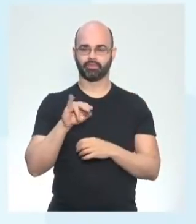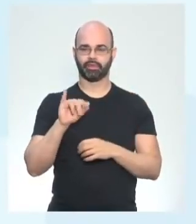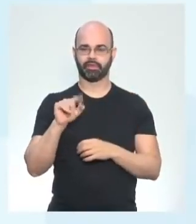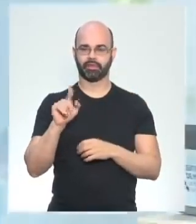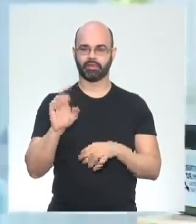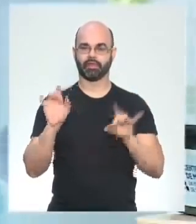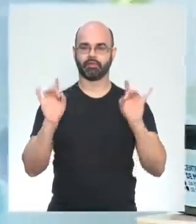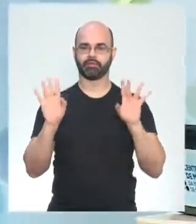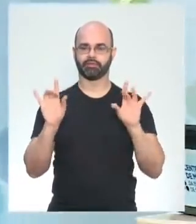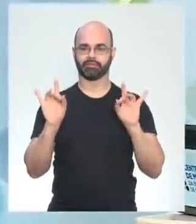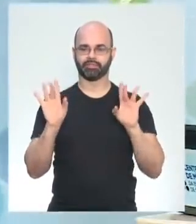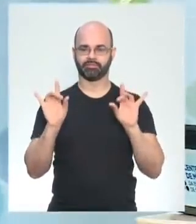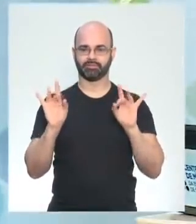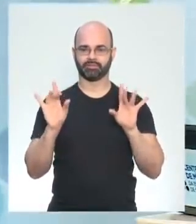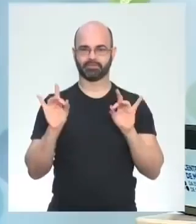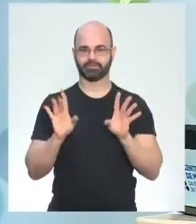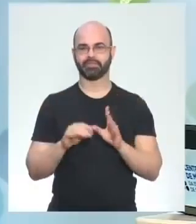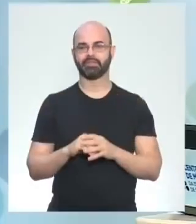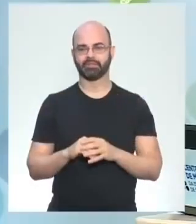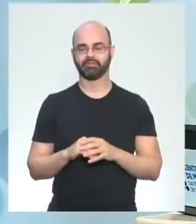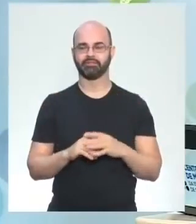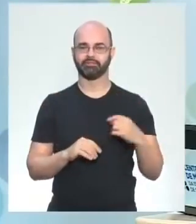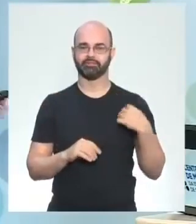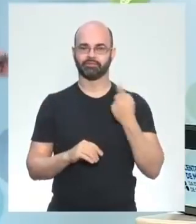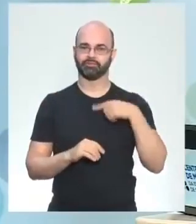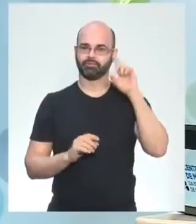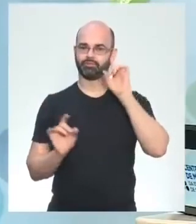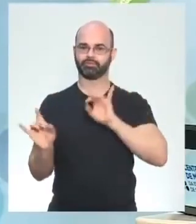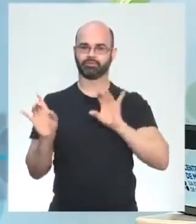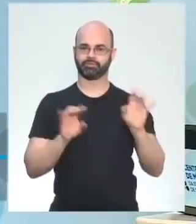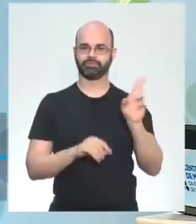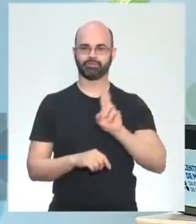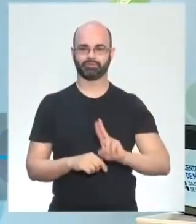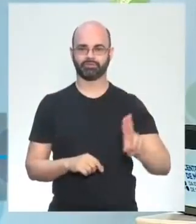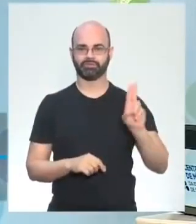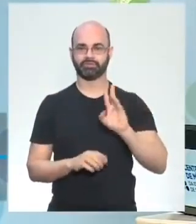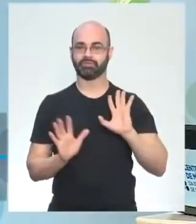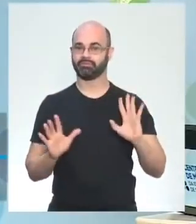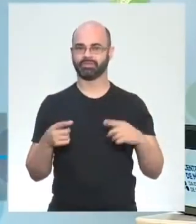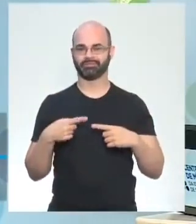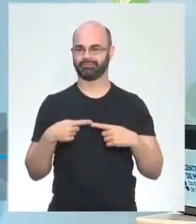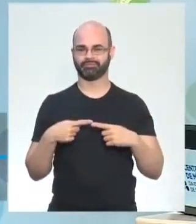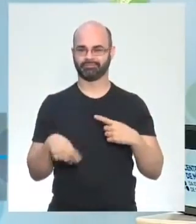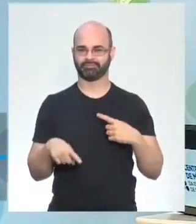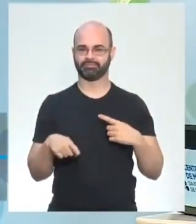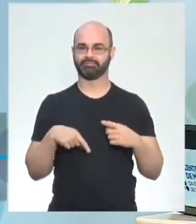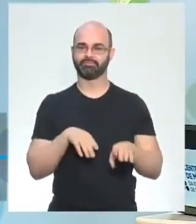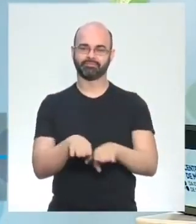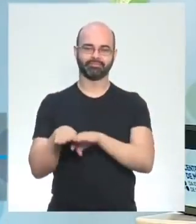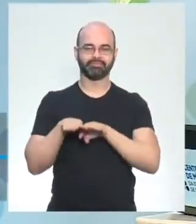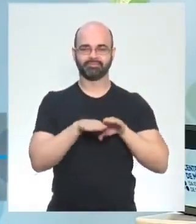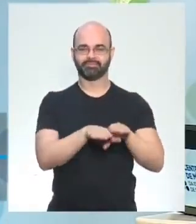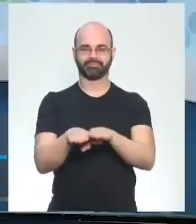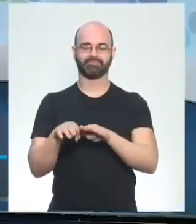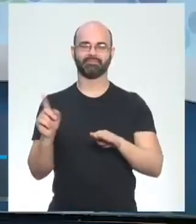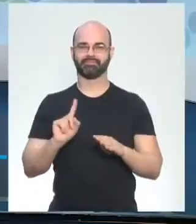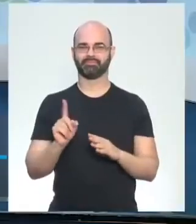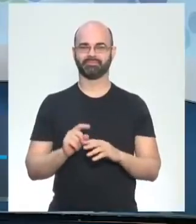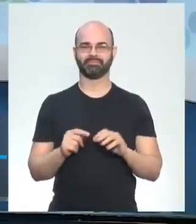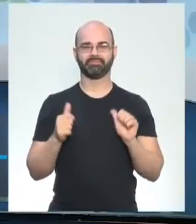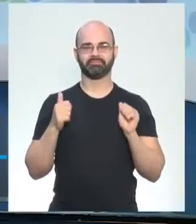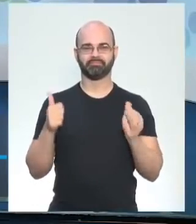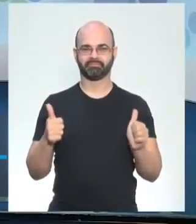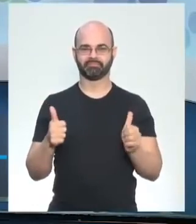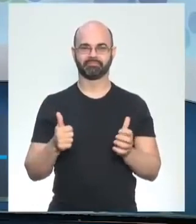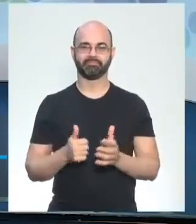unidades excepcionais, né, que nós utilizamos no dia a dia, mas não faz parte do padrão. É isso aí. Beleza? Muito bom,